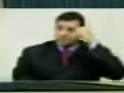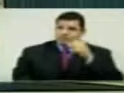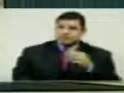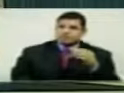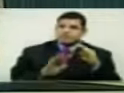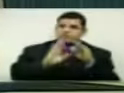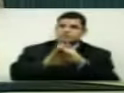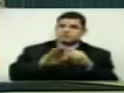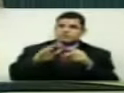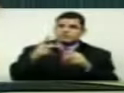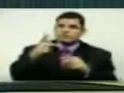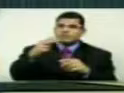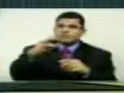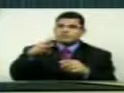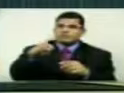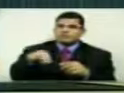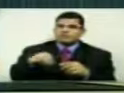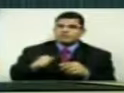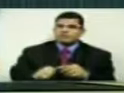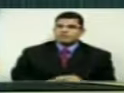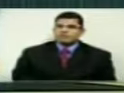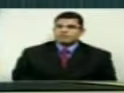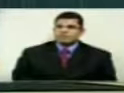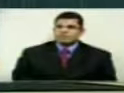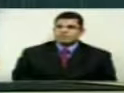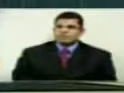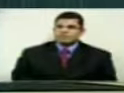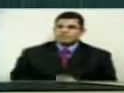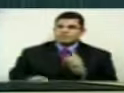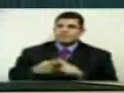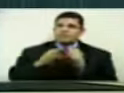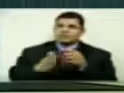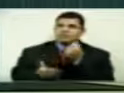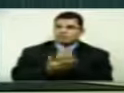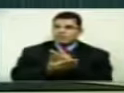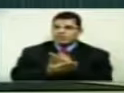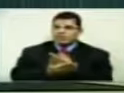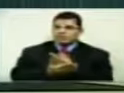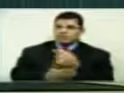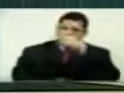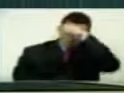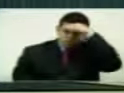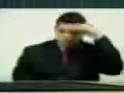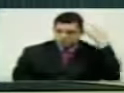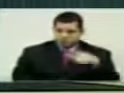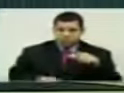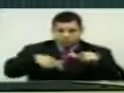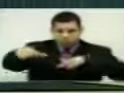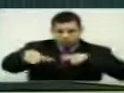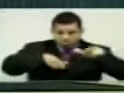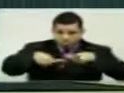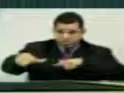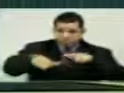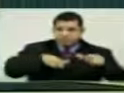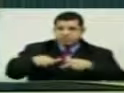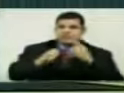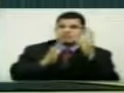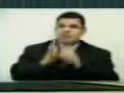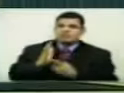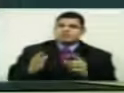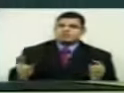está pagando pelo PROAMA, deputado Zé Ricardo. Porque já está pagando com o suor do seu trabalho o